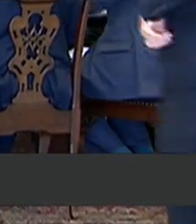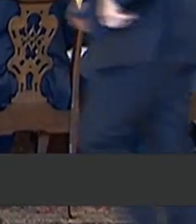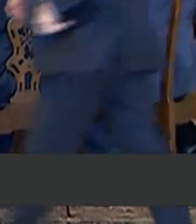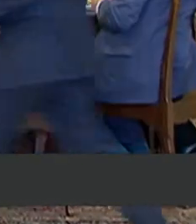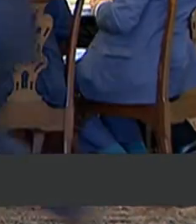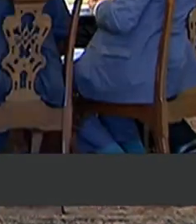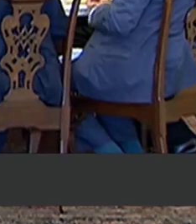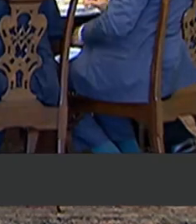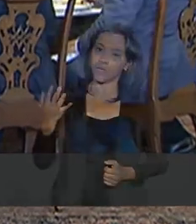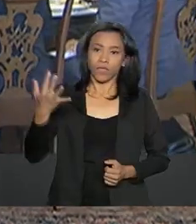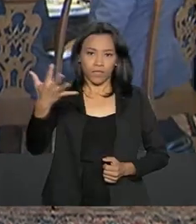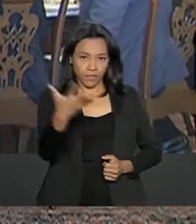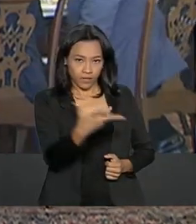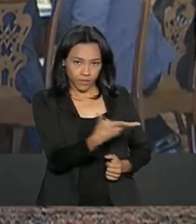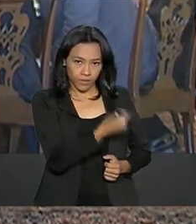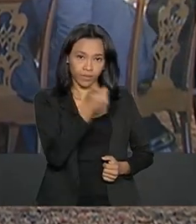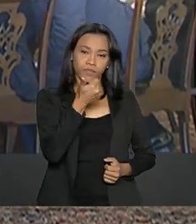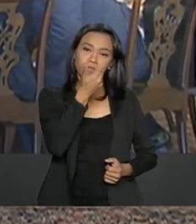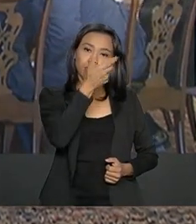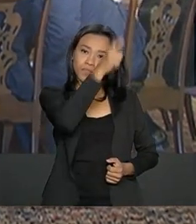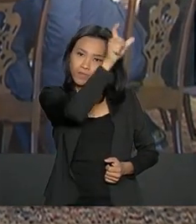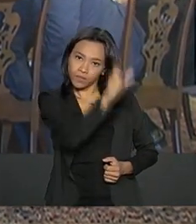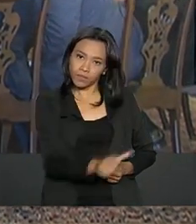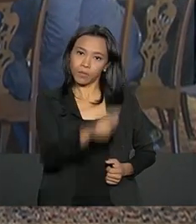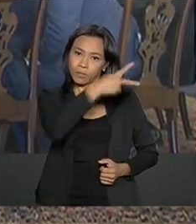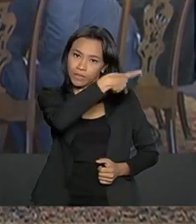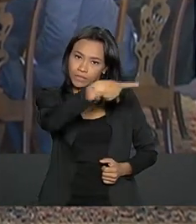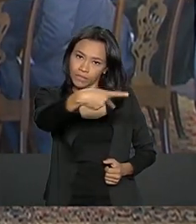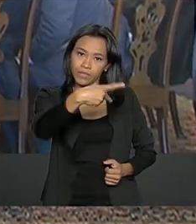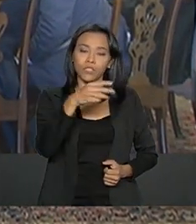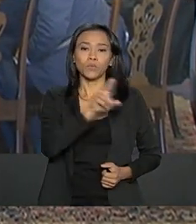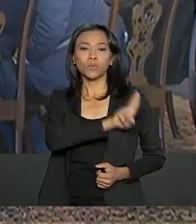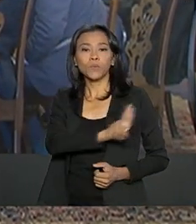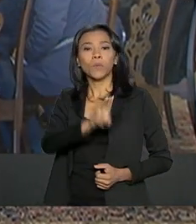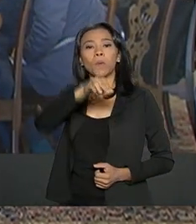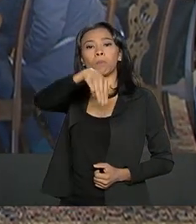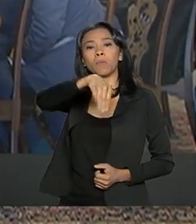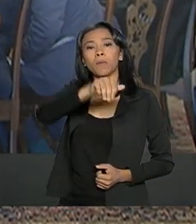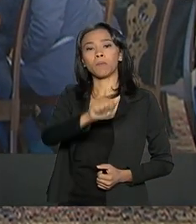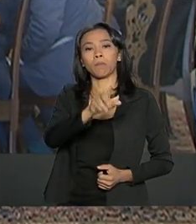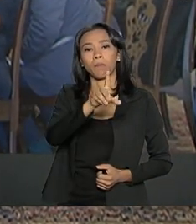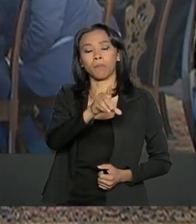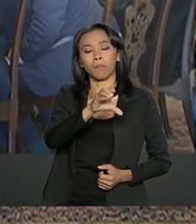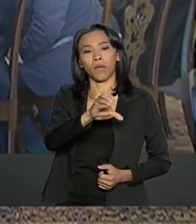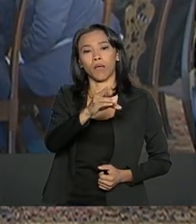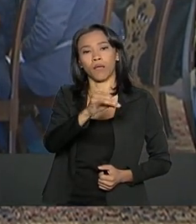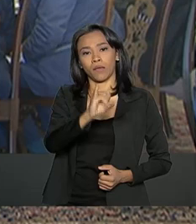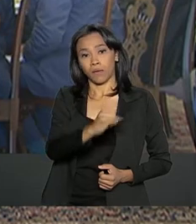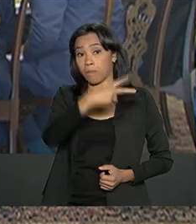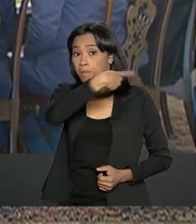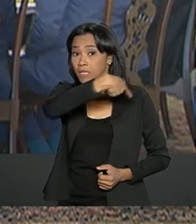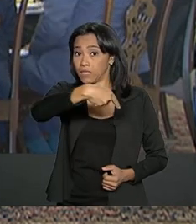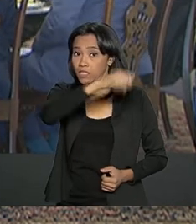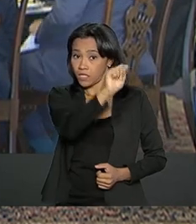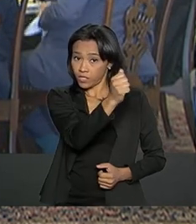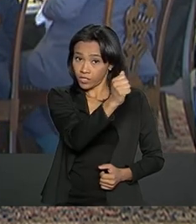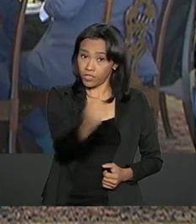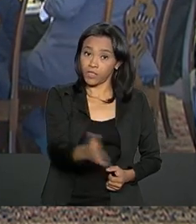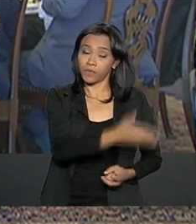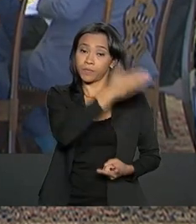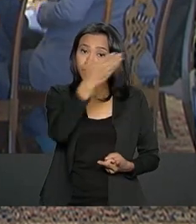Excelentíssimo senhor Maurício Macri, presidente da Argentina, senhor vice-presidente da República Milton